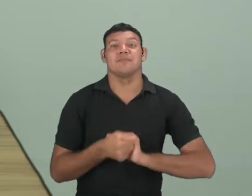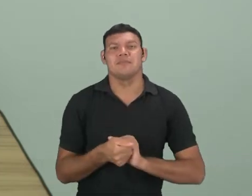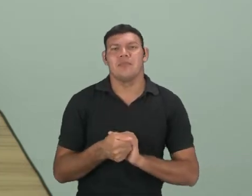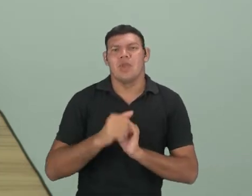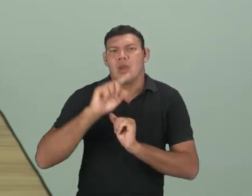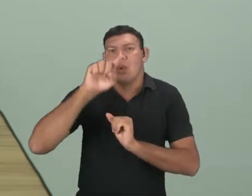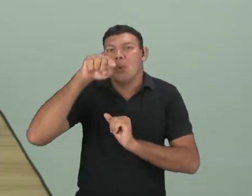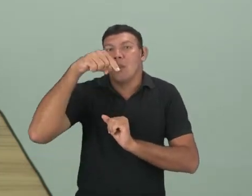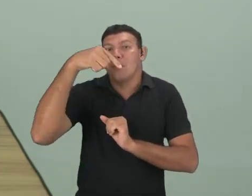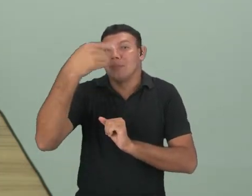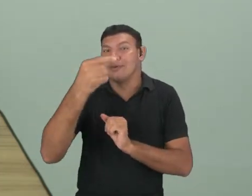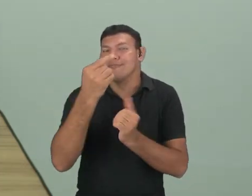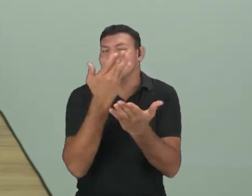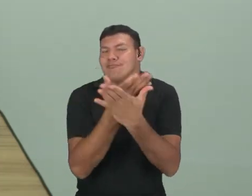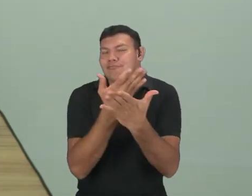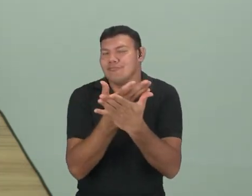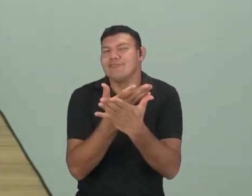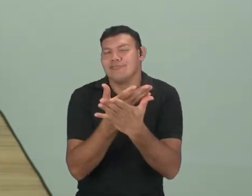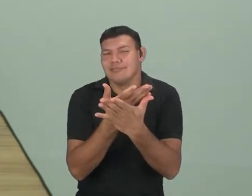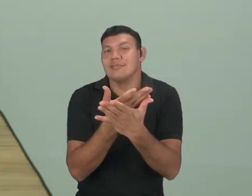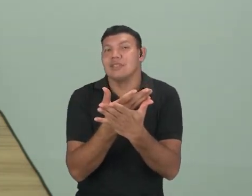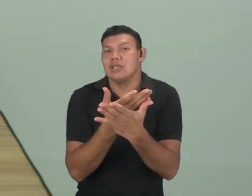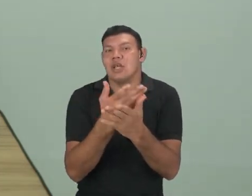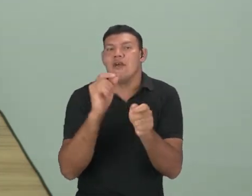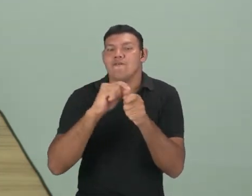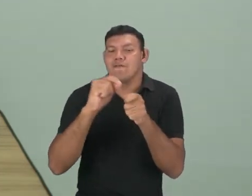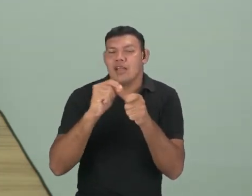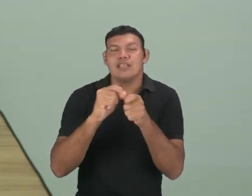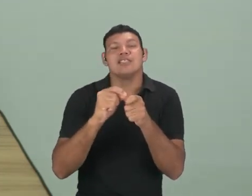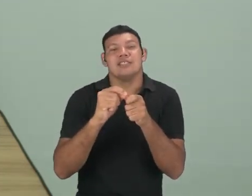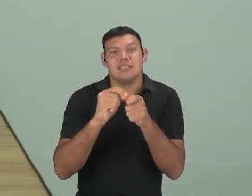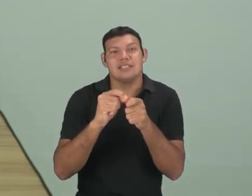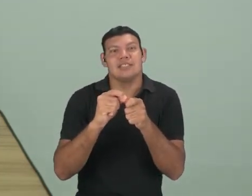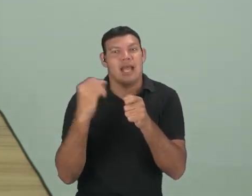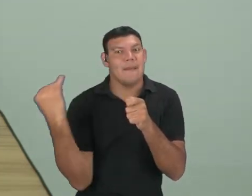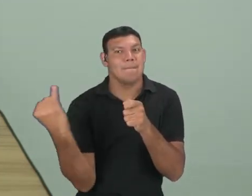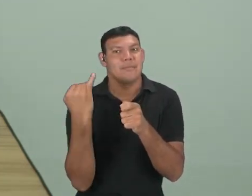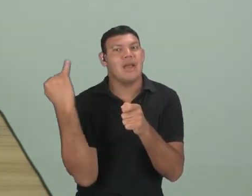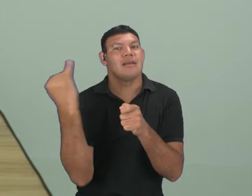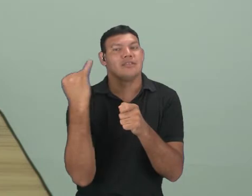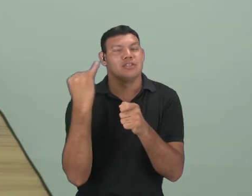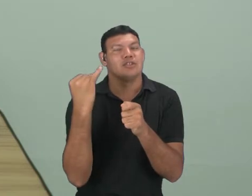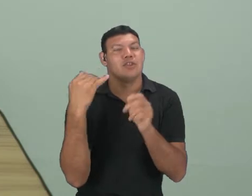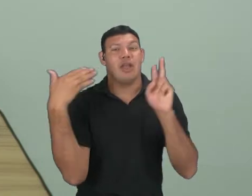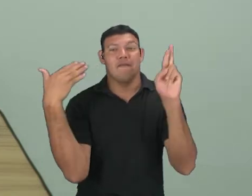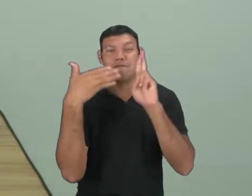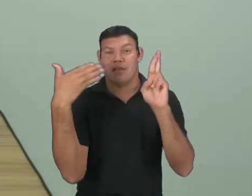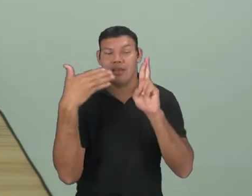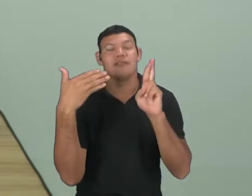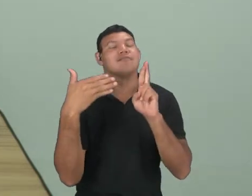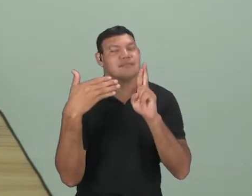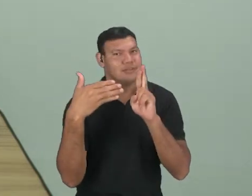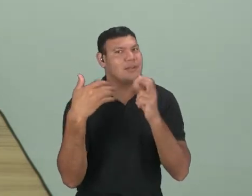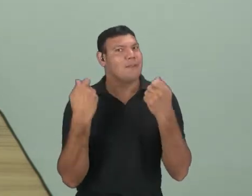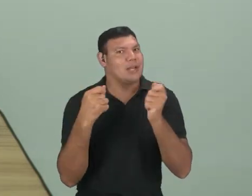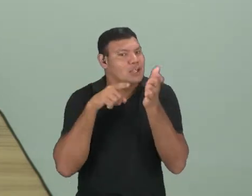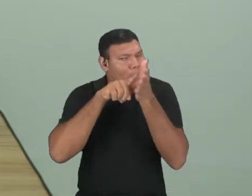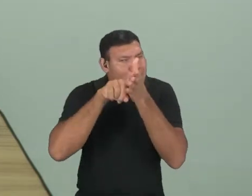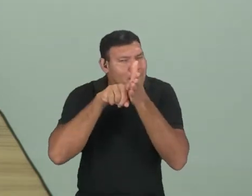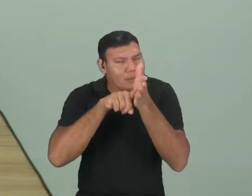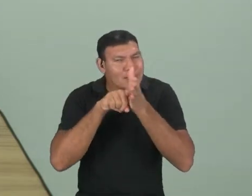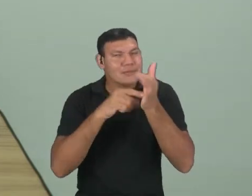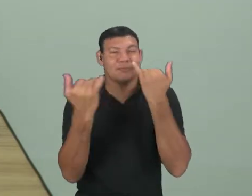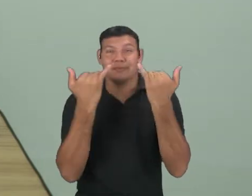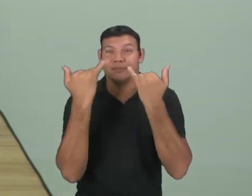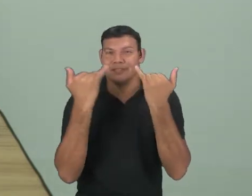na outra aula, né, nós aprendemos a construir, que é a importância da fonte de pesquisa, que nós devemos pesquisar as